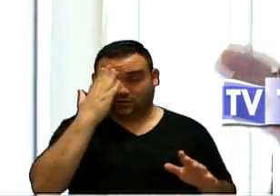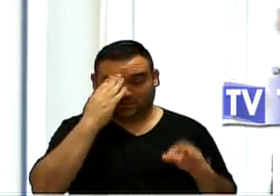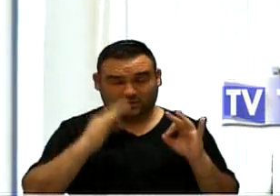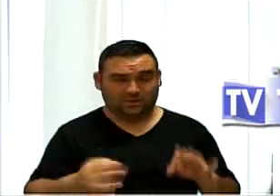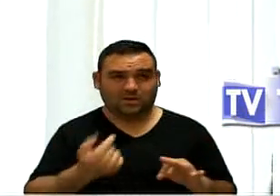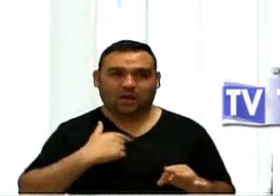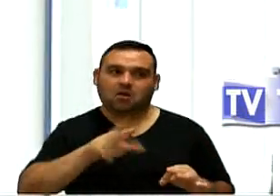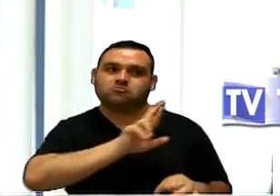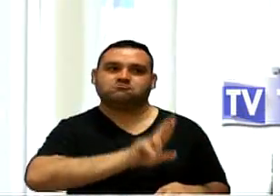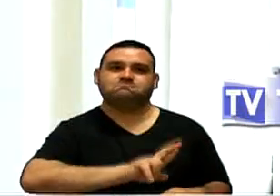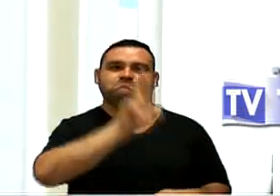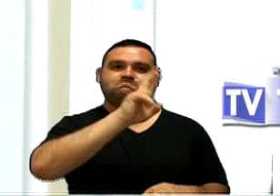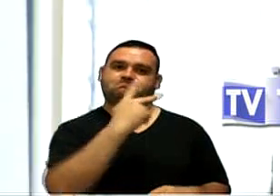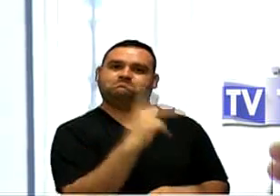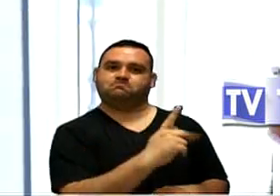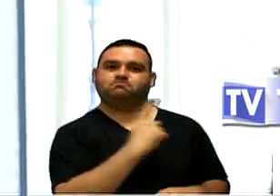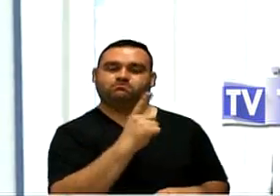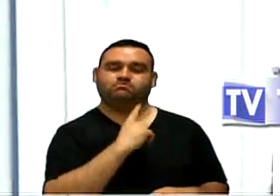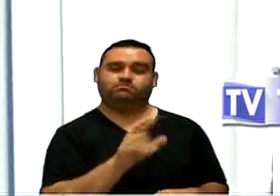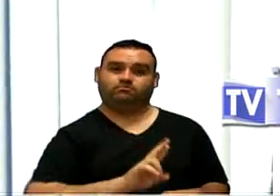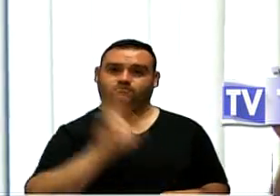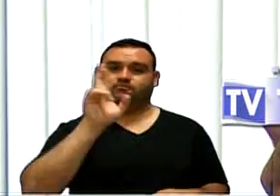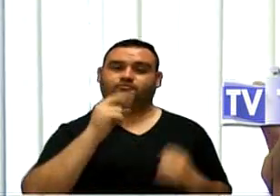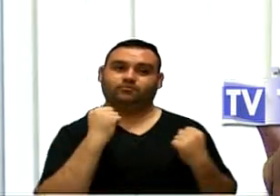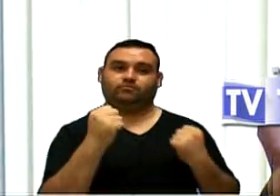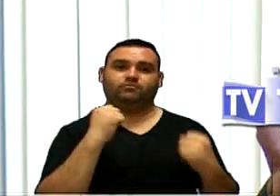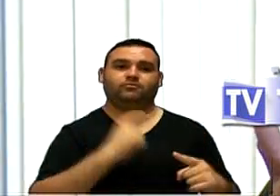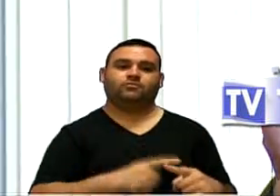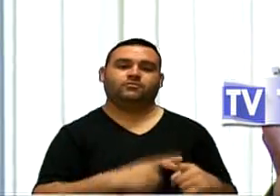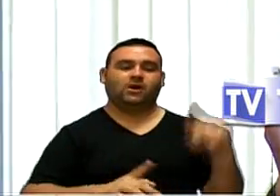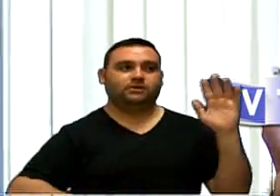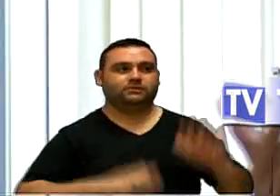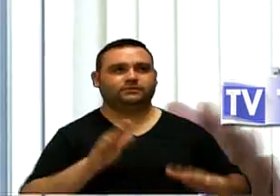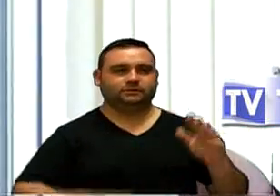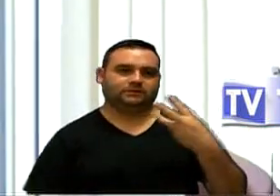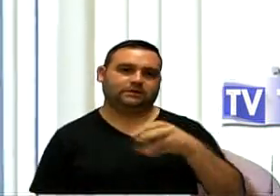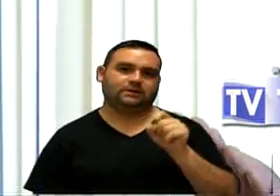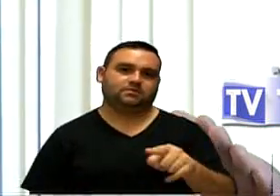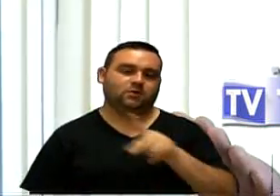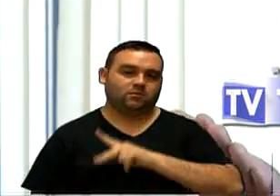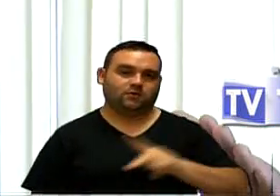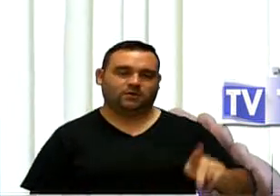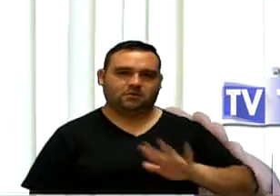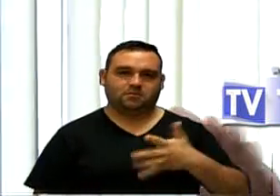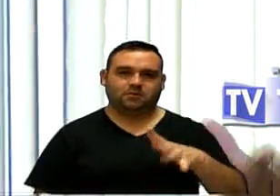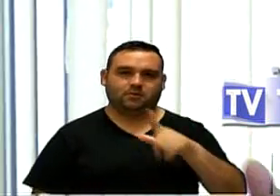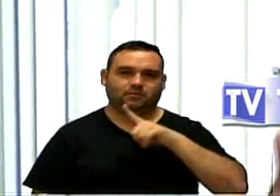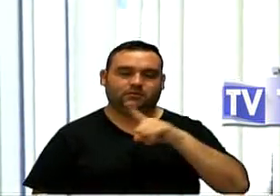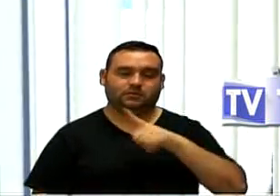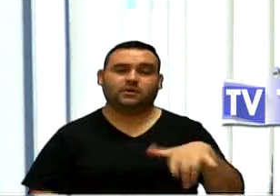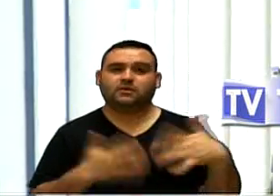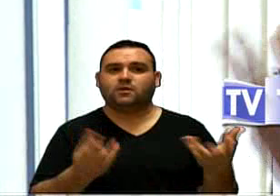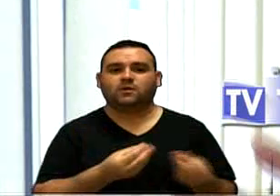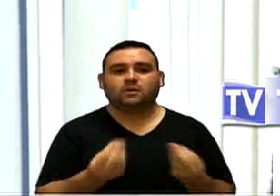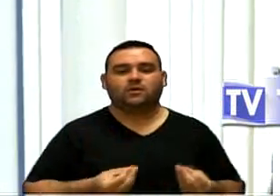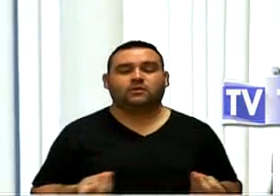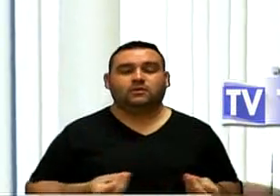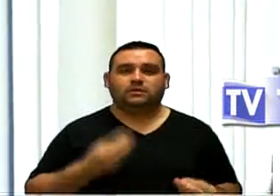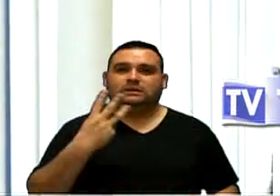do tamanho da responsabilidade, porque são, salvo engano, Salatiel, são mais de 3 mil professores na rede? São mais de 3